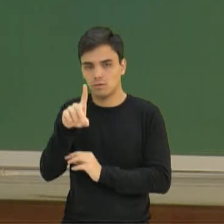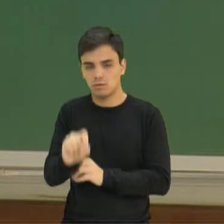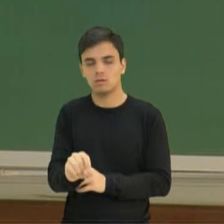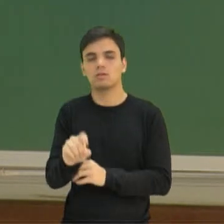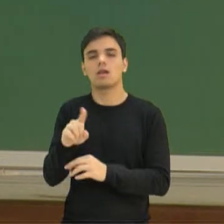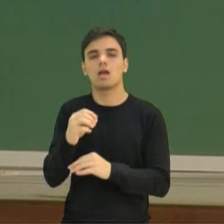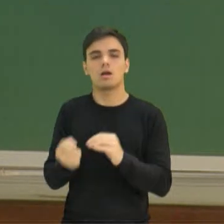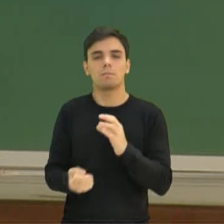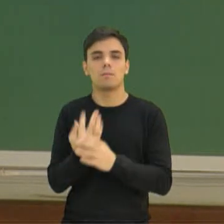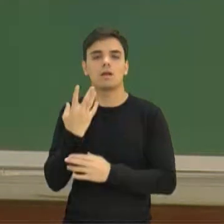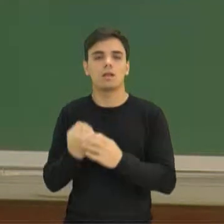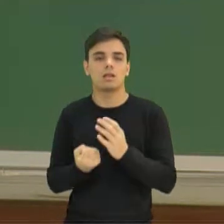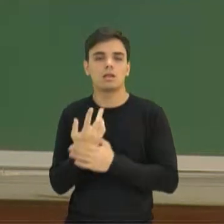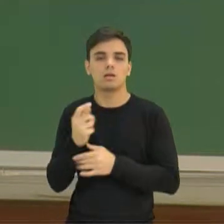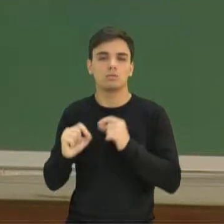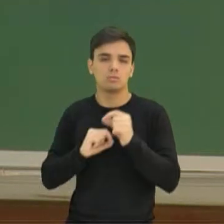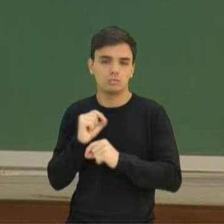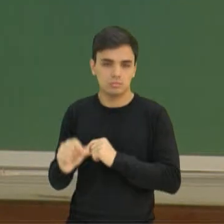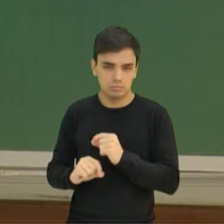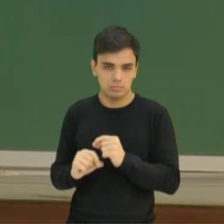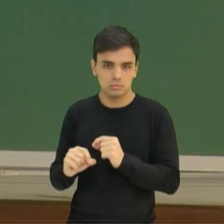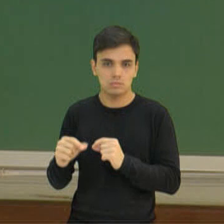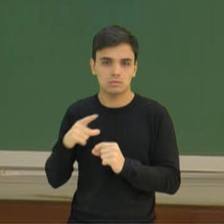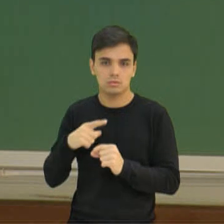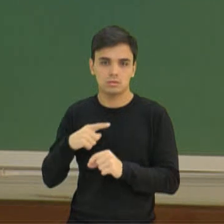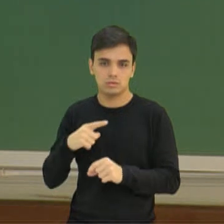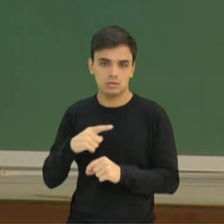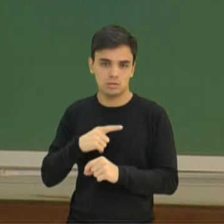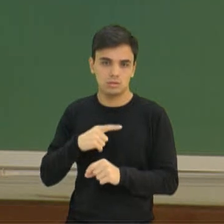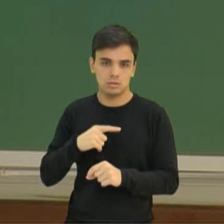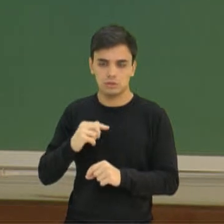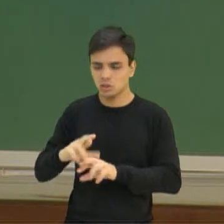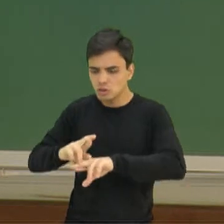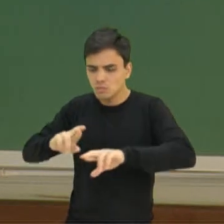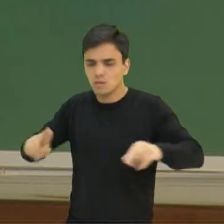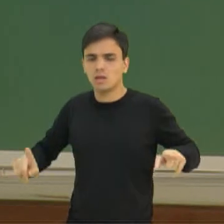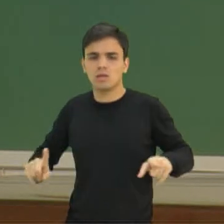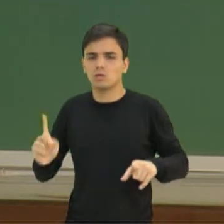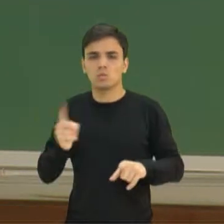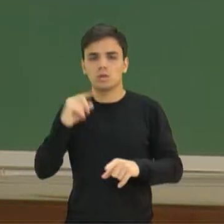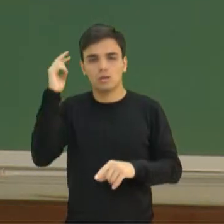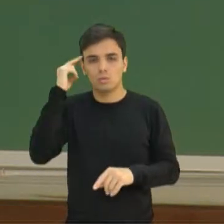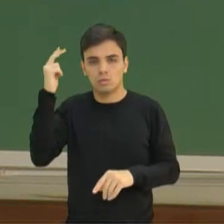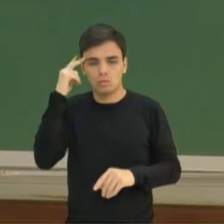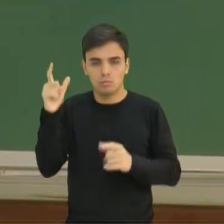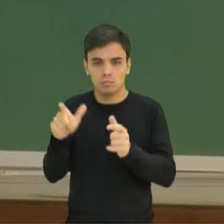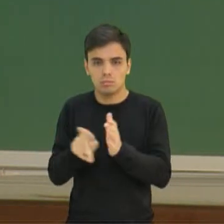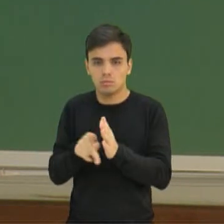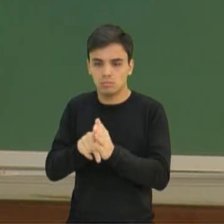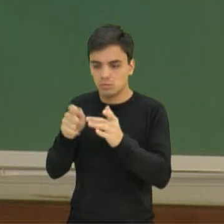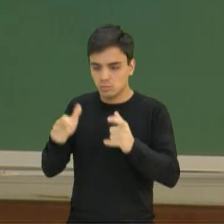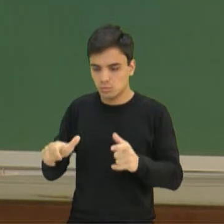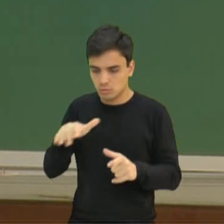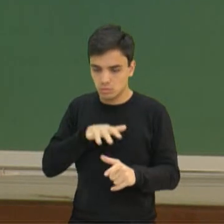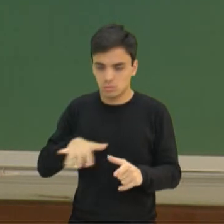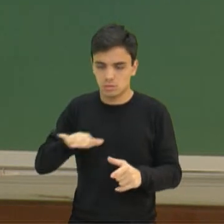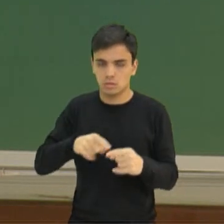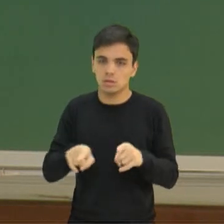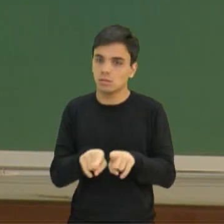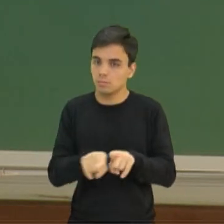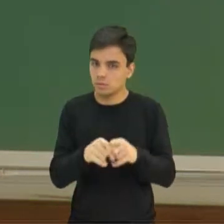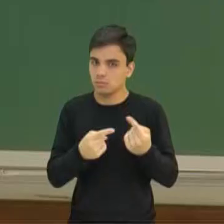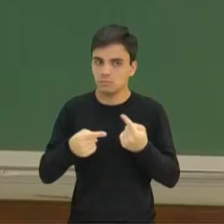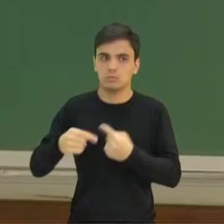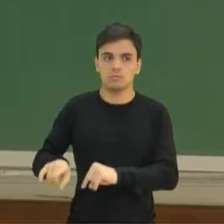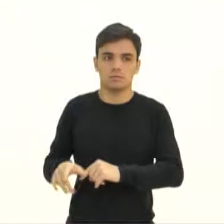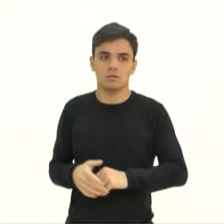plantio de espécies exóticas, espécies que não são naturais daquela área, que foram levadas para lá e que acabam prejudicando as características